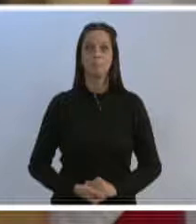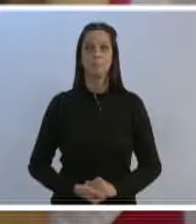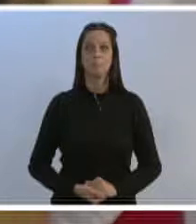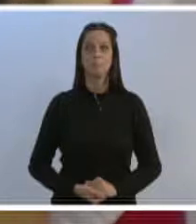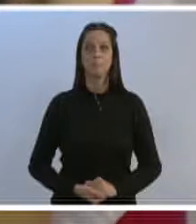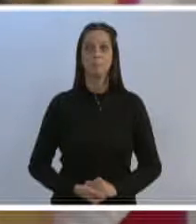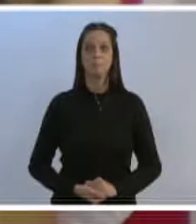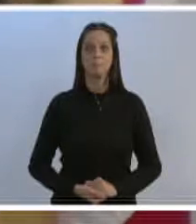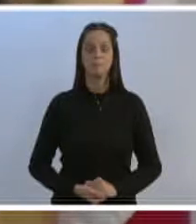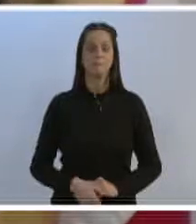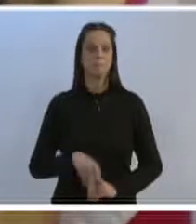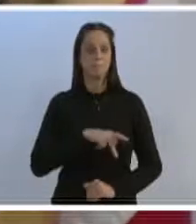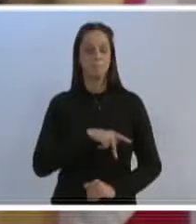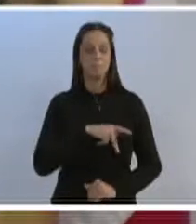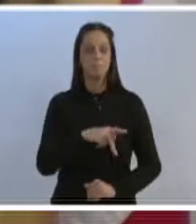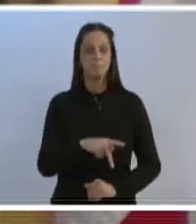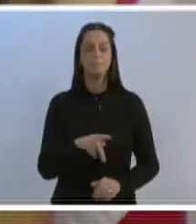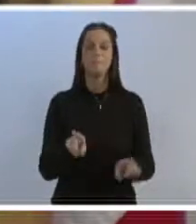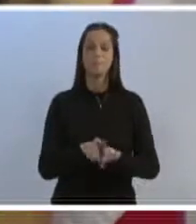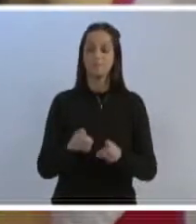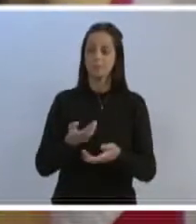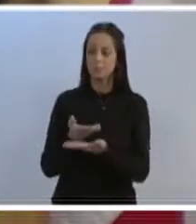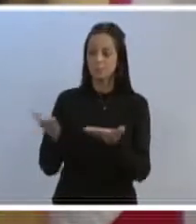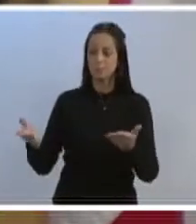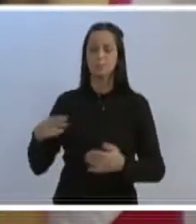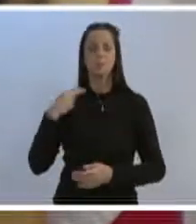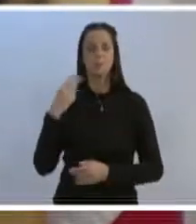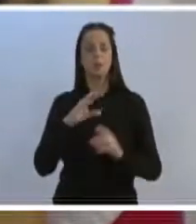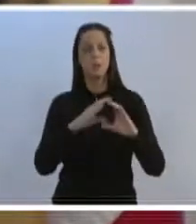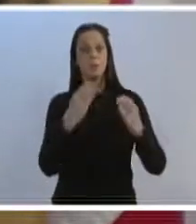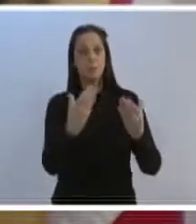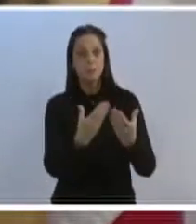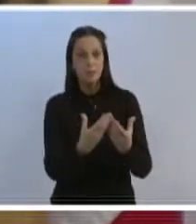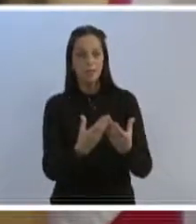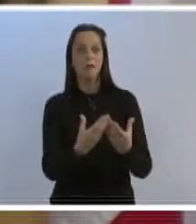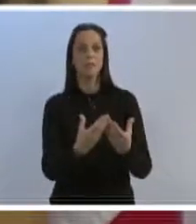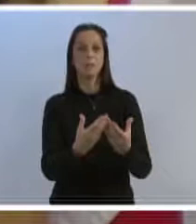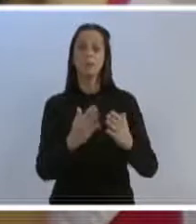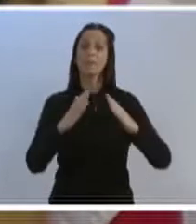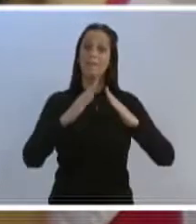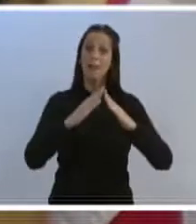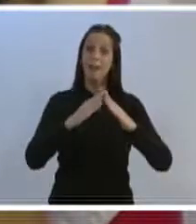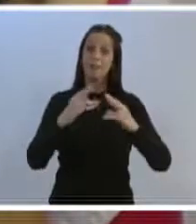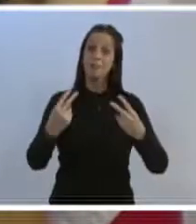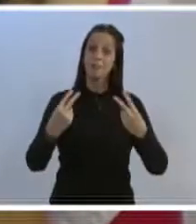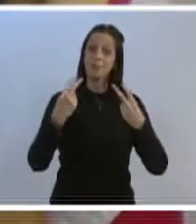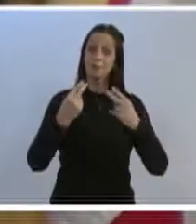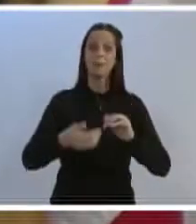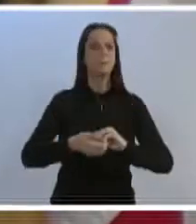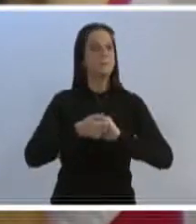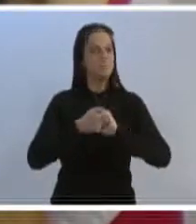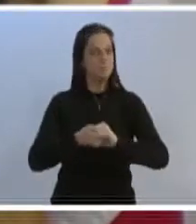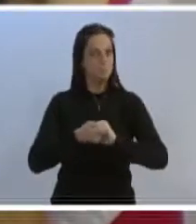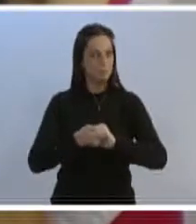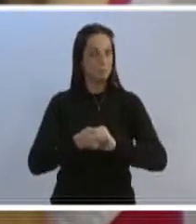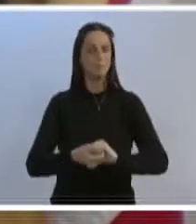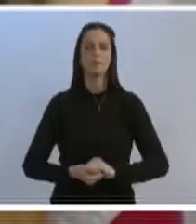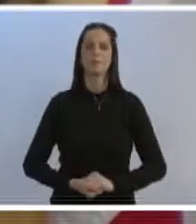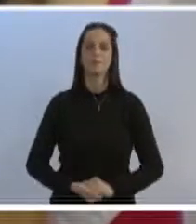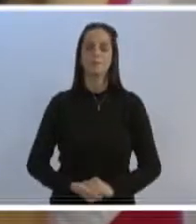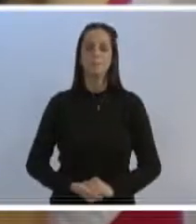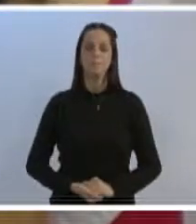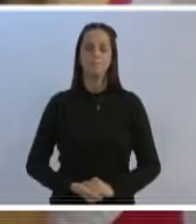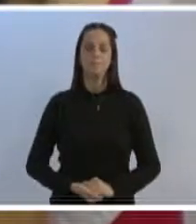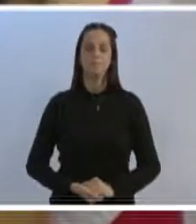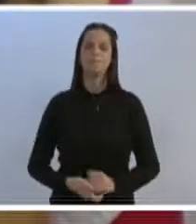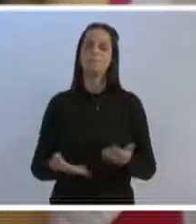senhor presidente senhores vereadores como dados acompanham vossos lares meus cumprimentos eu